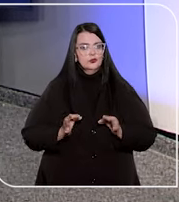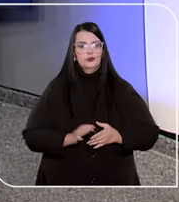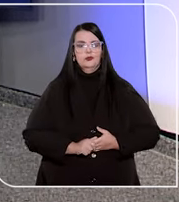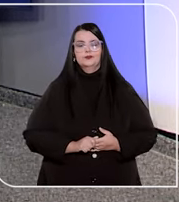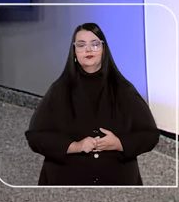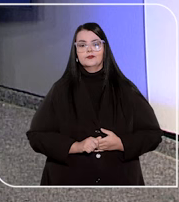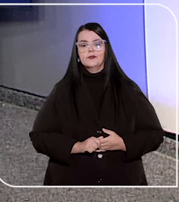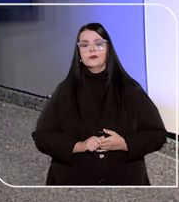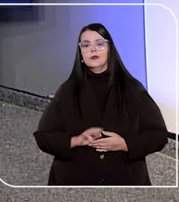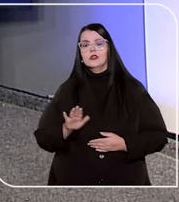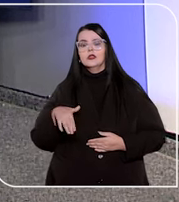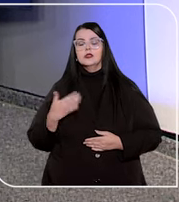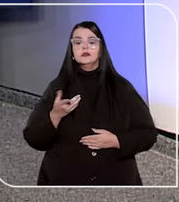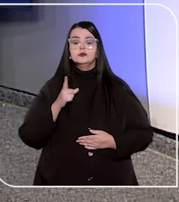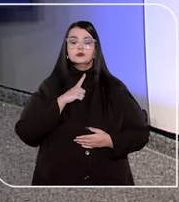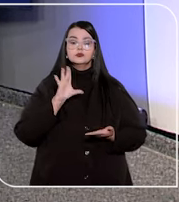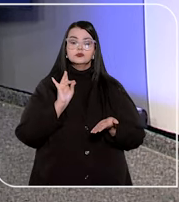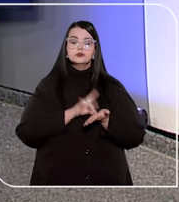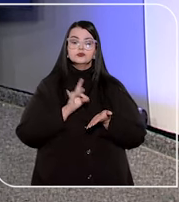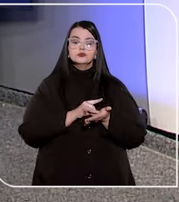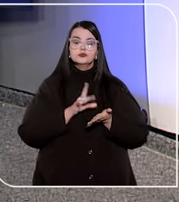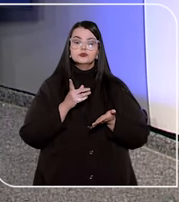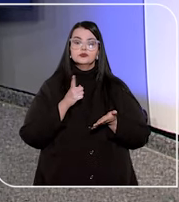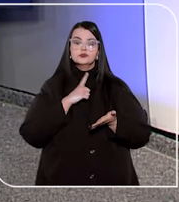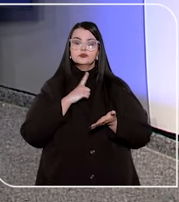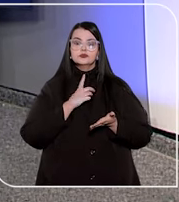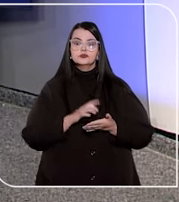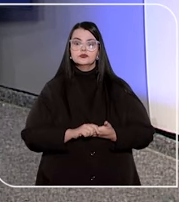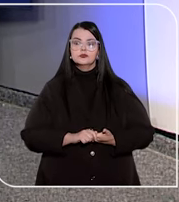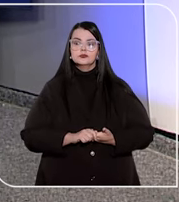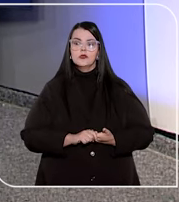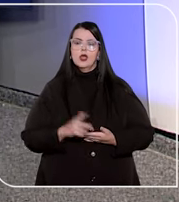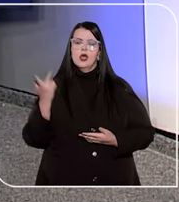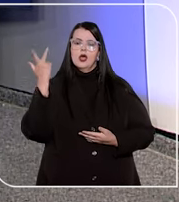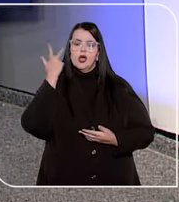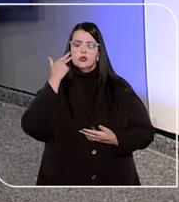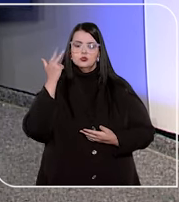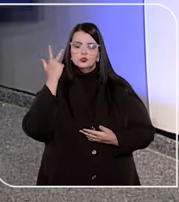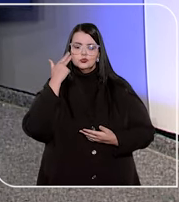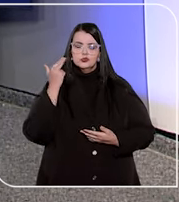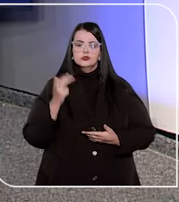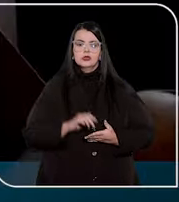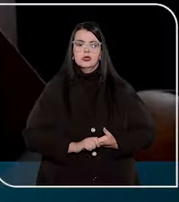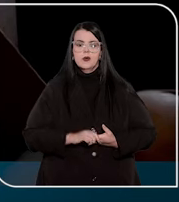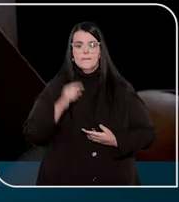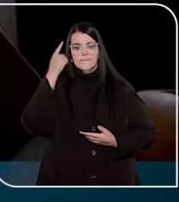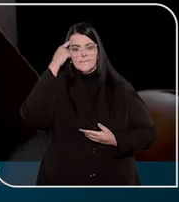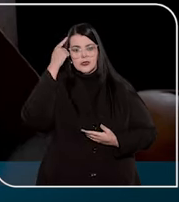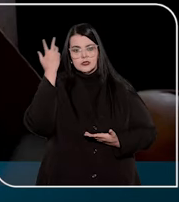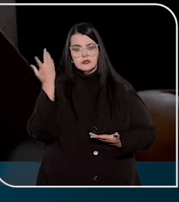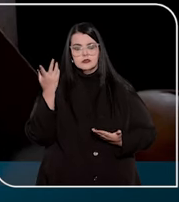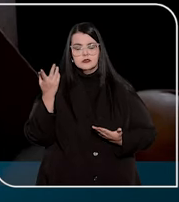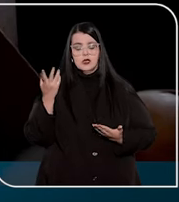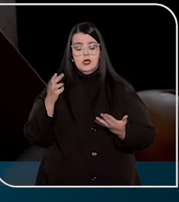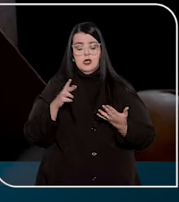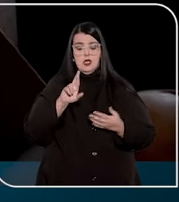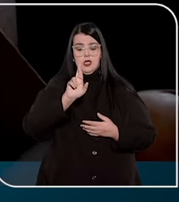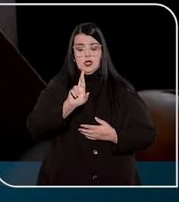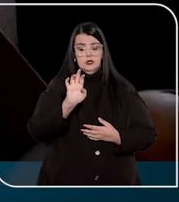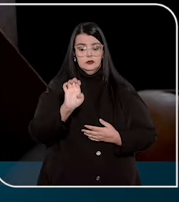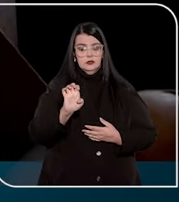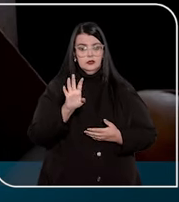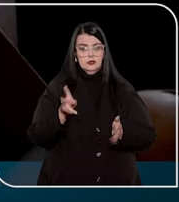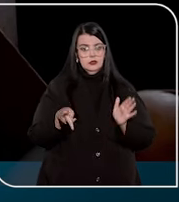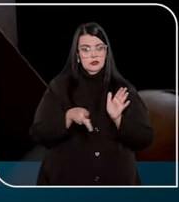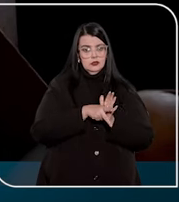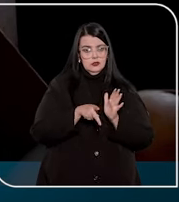É verdade, Fátima, uma questão interessante, porque é até natural que a gente pense que se o recurso extraordinário é